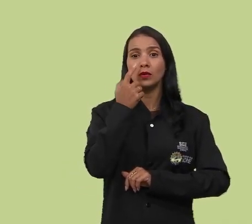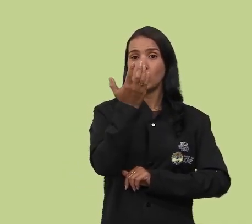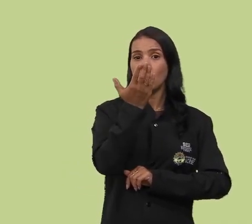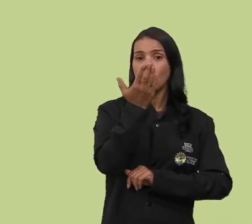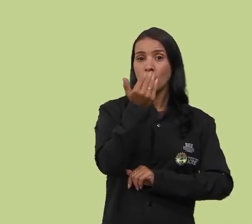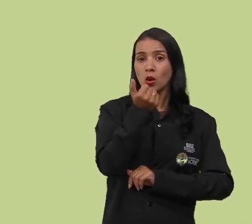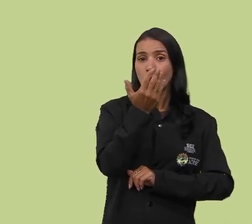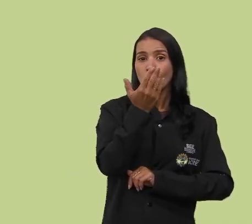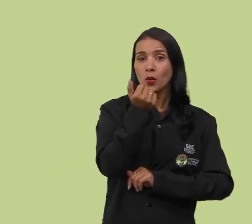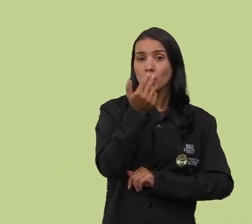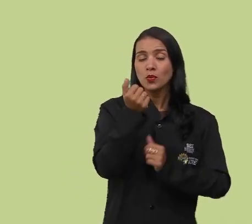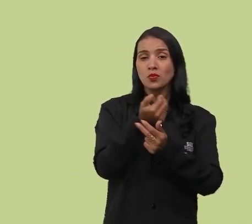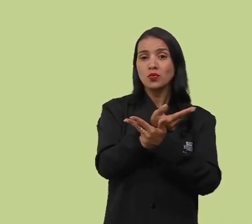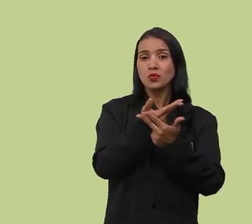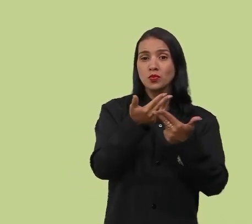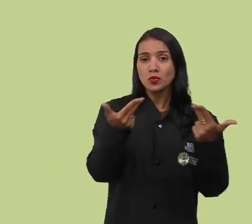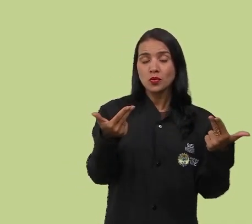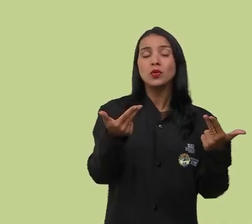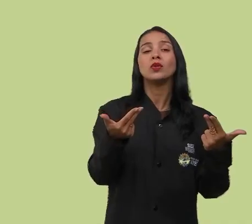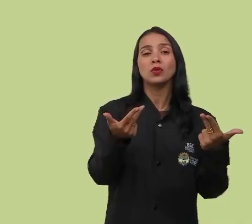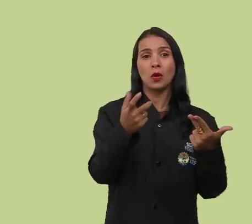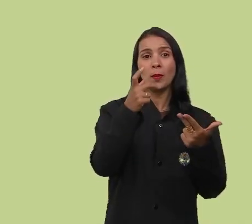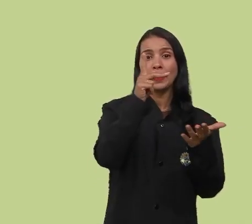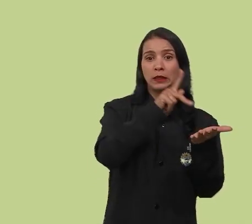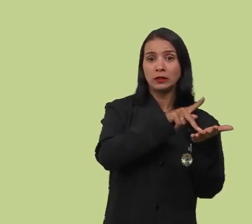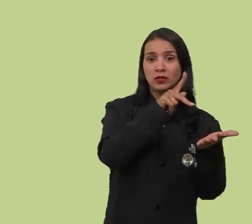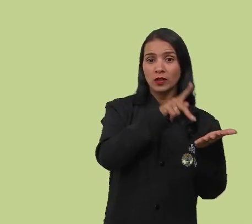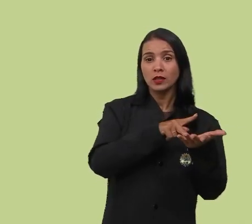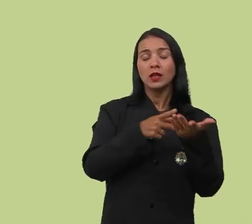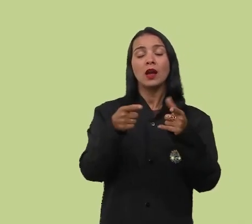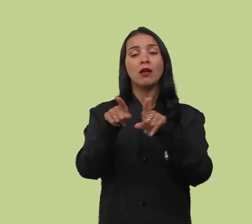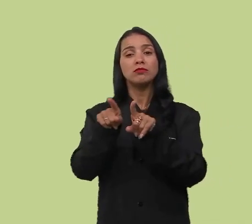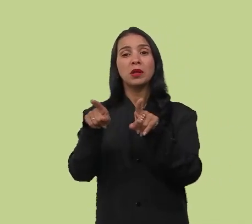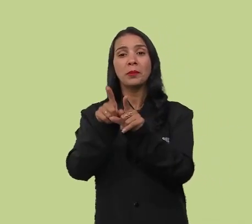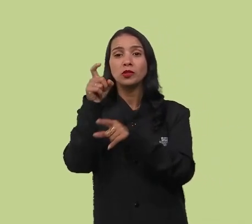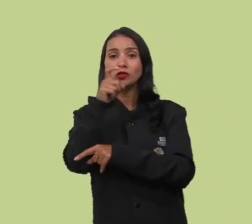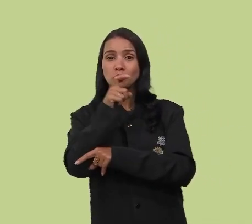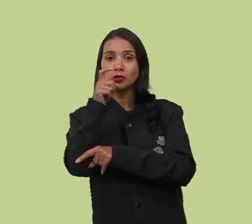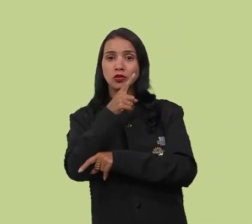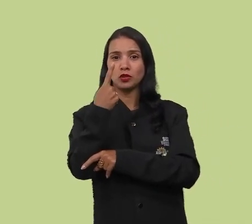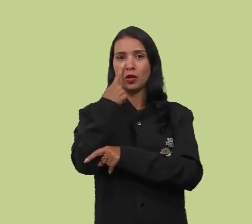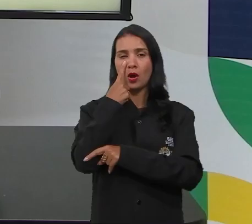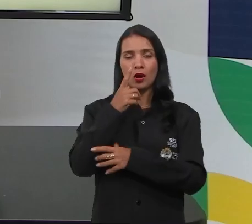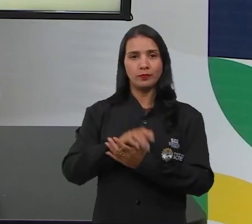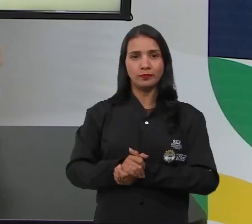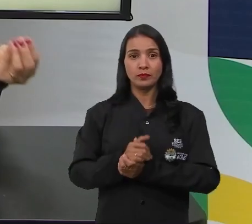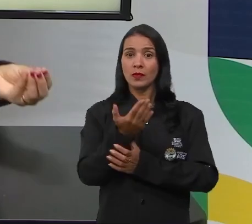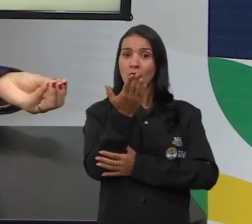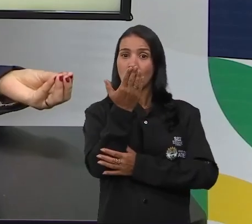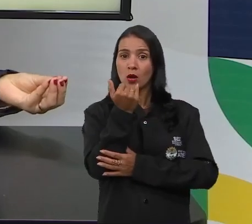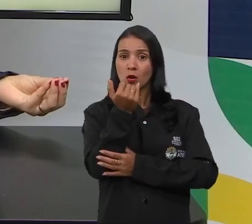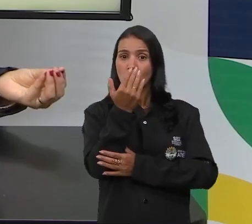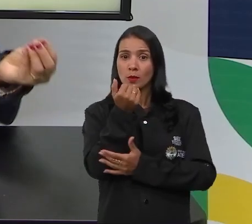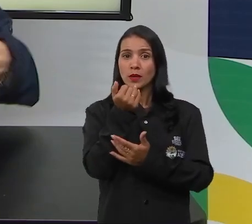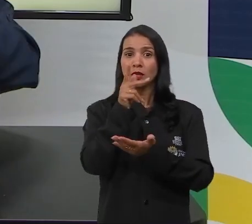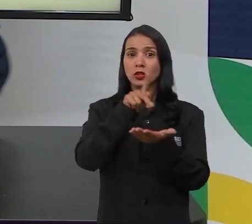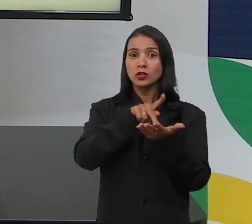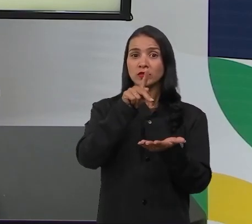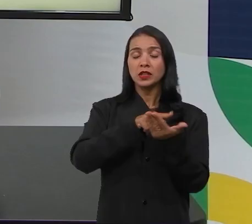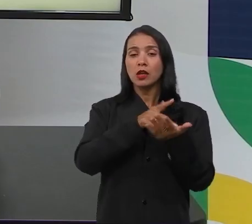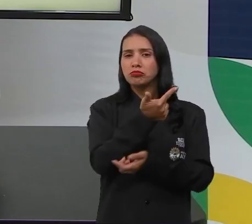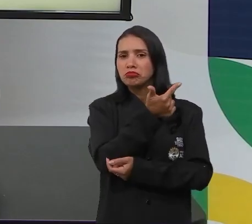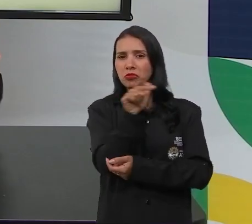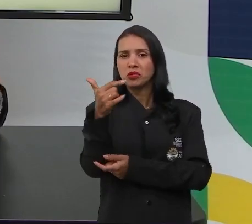de mentira e a comida de verdade, né, gente? Então, ali, a comida de verdade, ele não precisa de informação nutricional, porque ele já